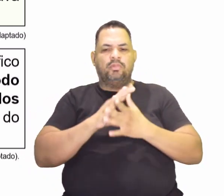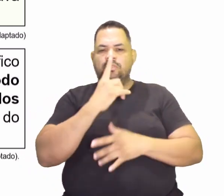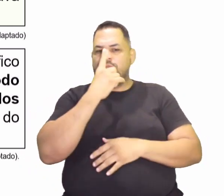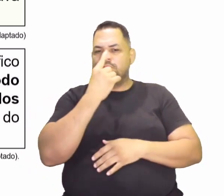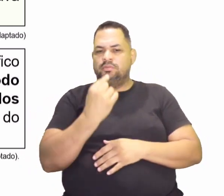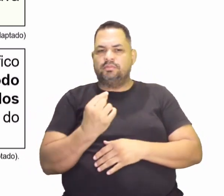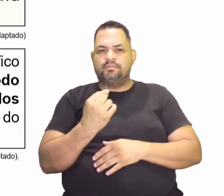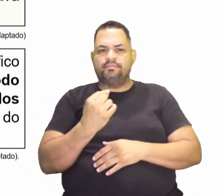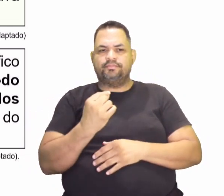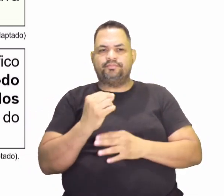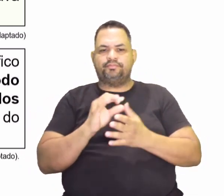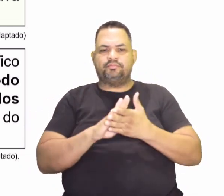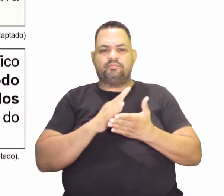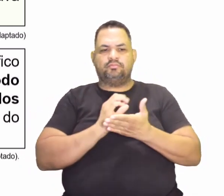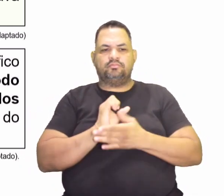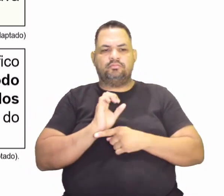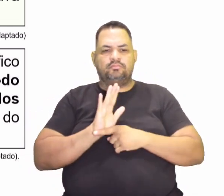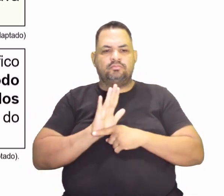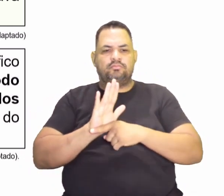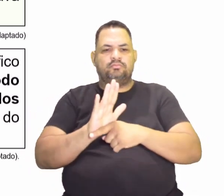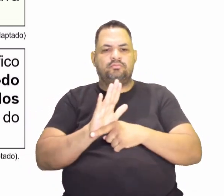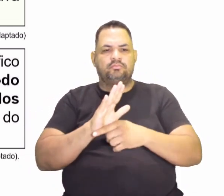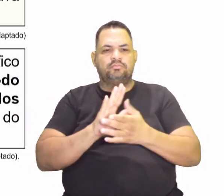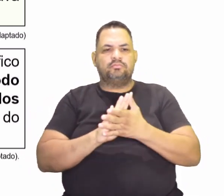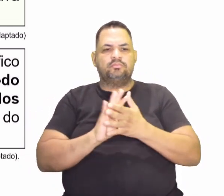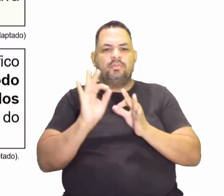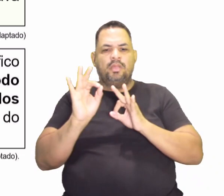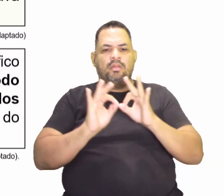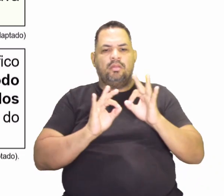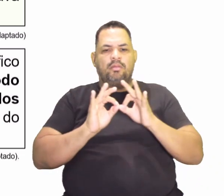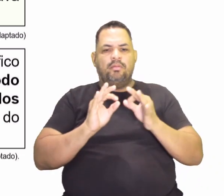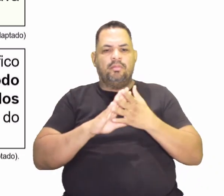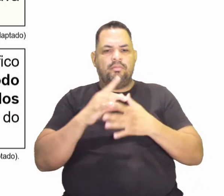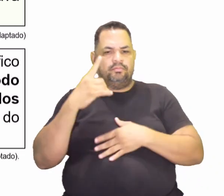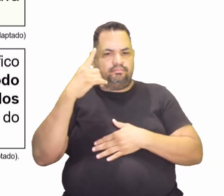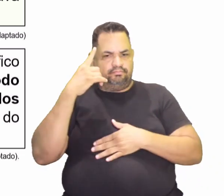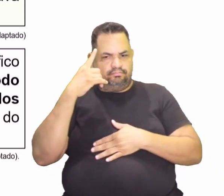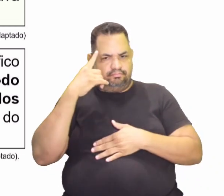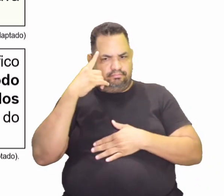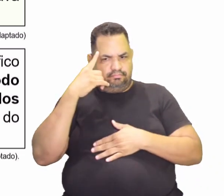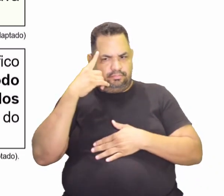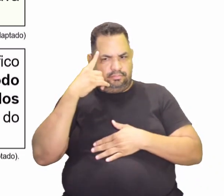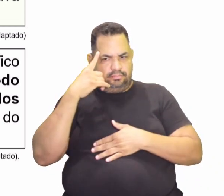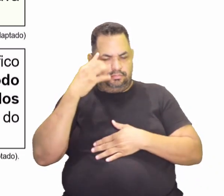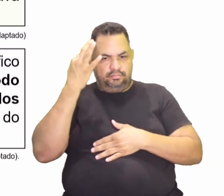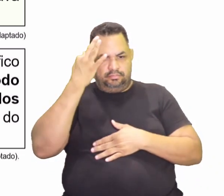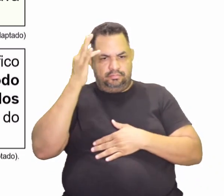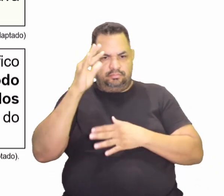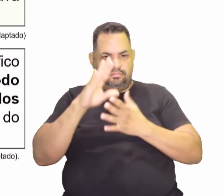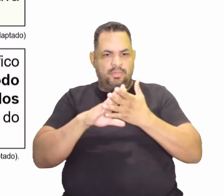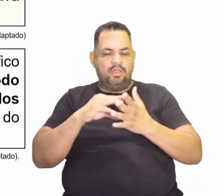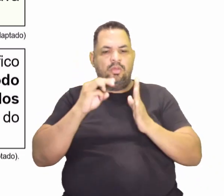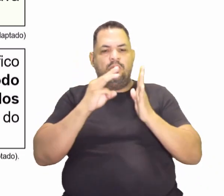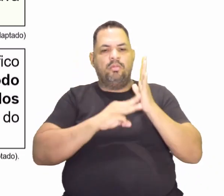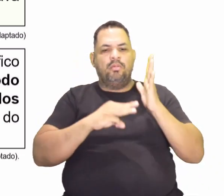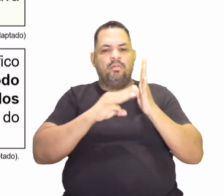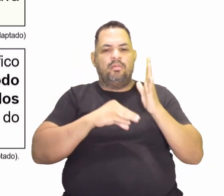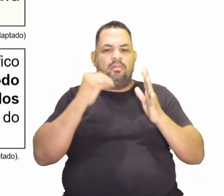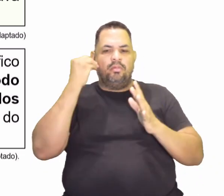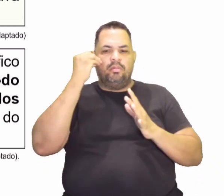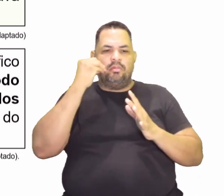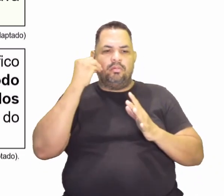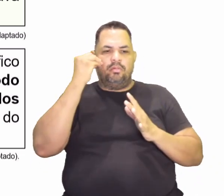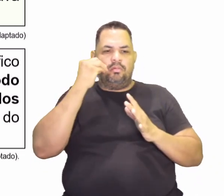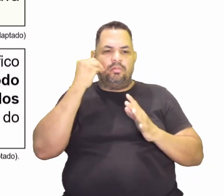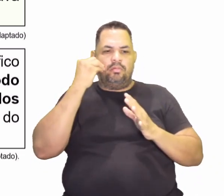tá? A contribuição de Bacon para a história do pensamento filosófico foram duas: o método experimental, que faz do